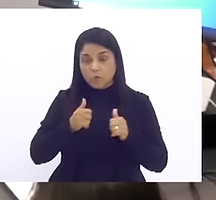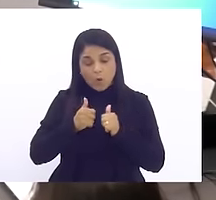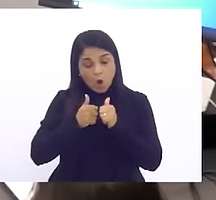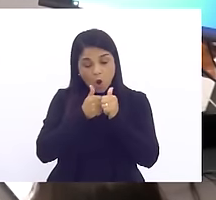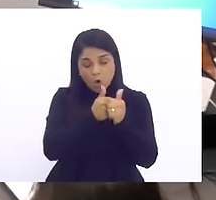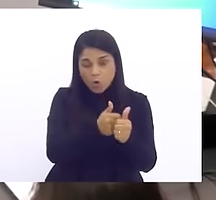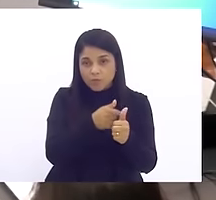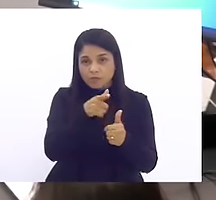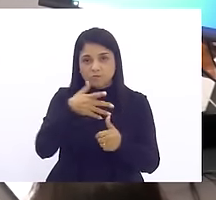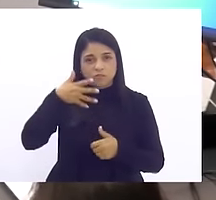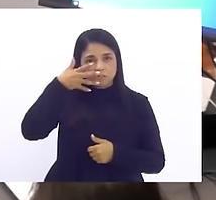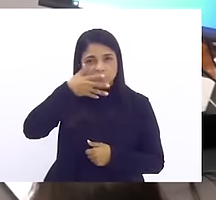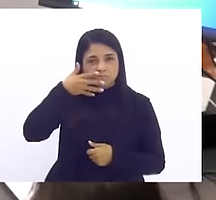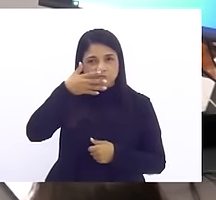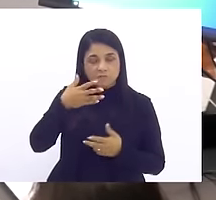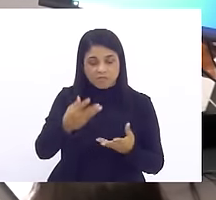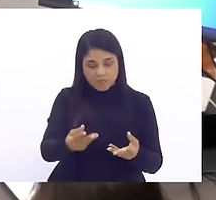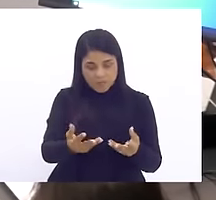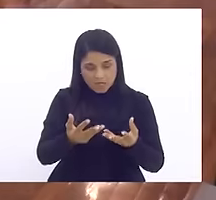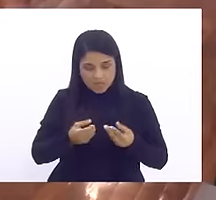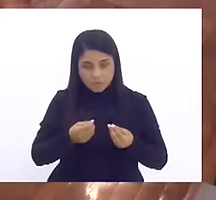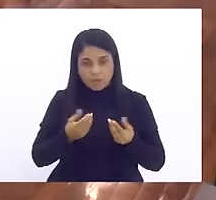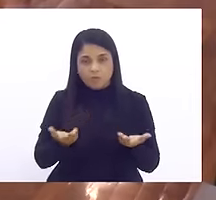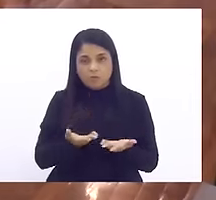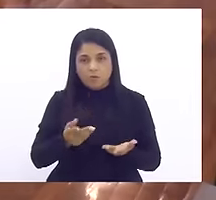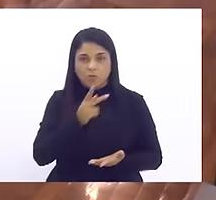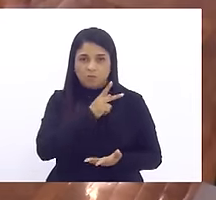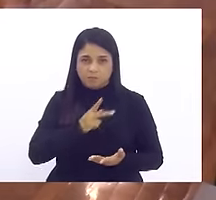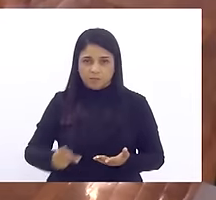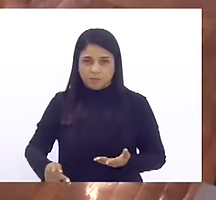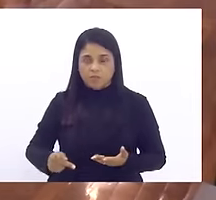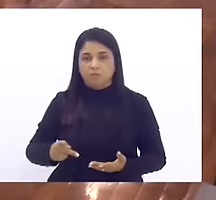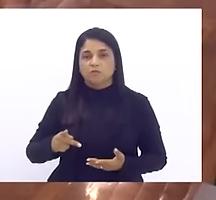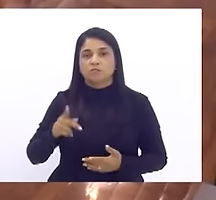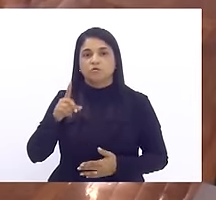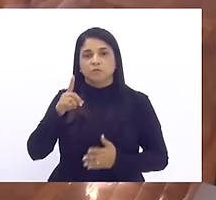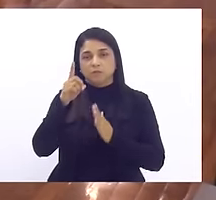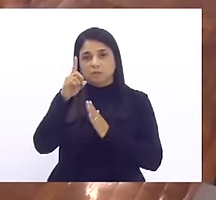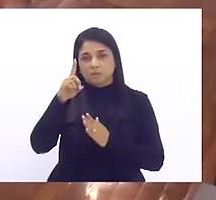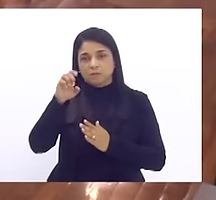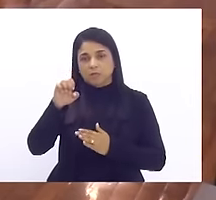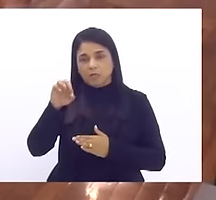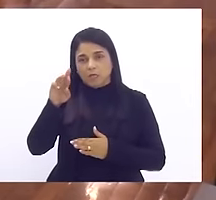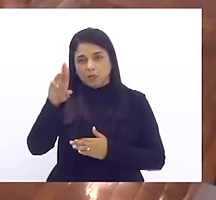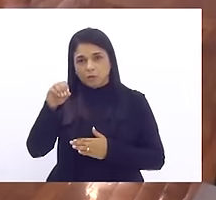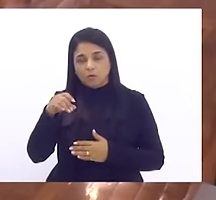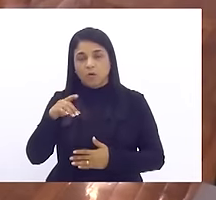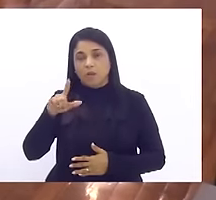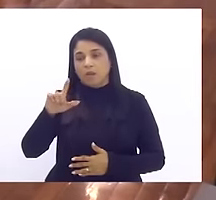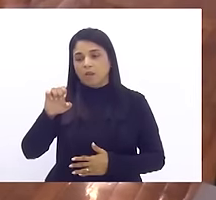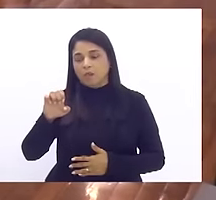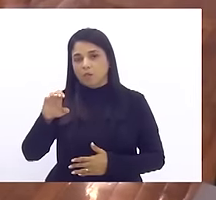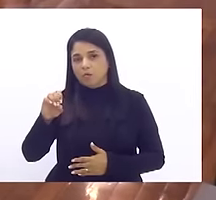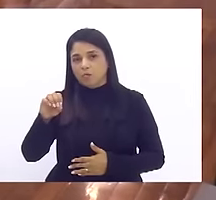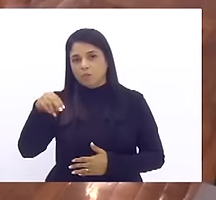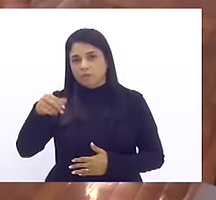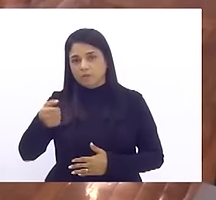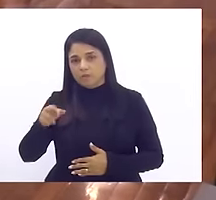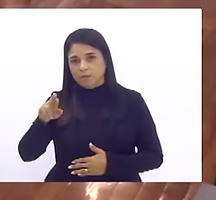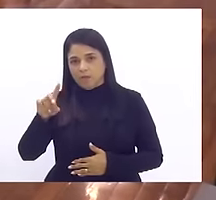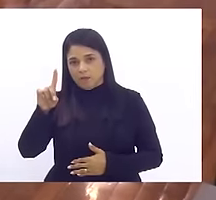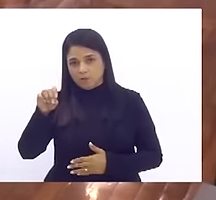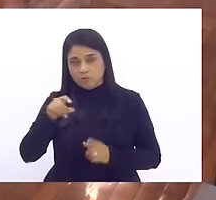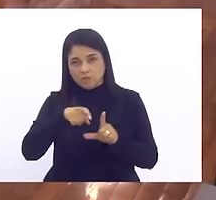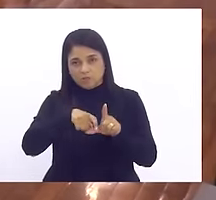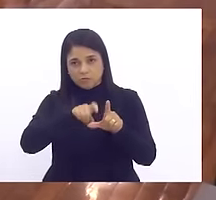a sua fala dizer que nós recebemos agora a mensagem do presidente do teatro Leonardo Matias e pediu para informar que ele está suspendendo